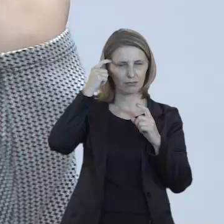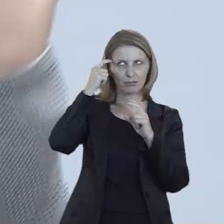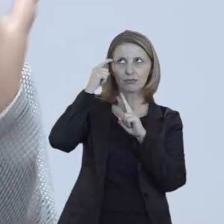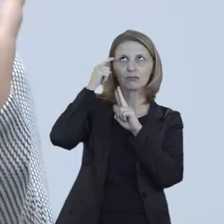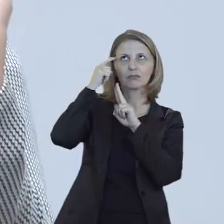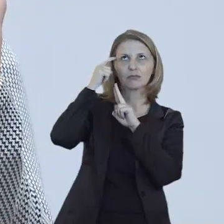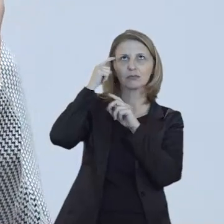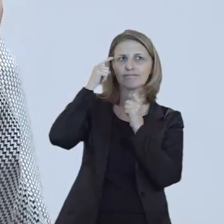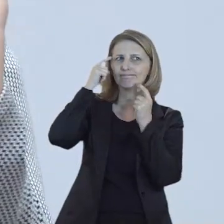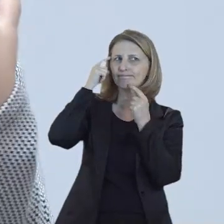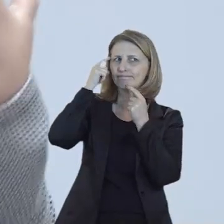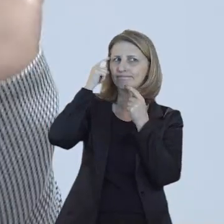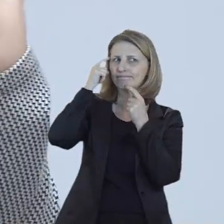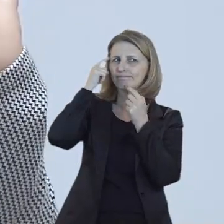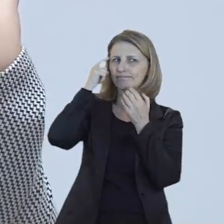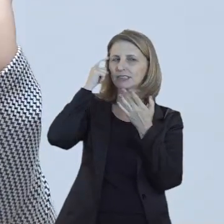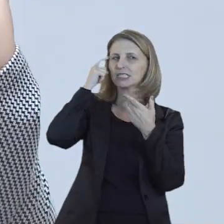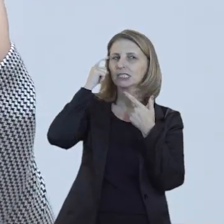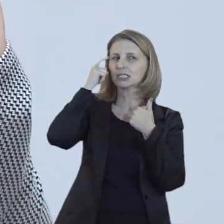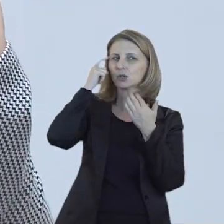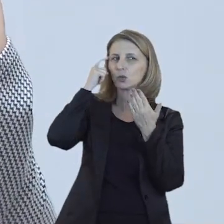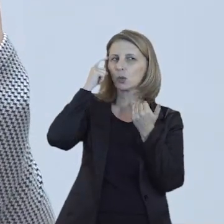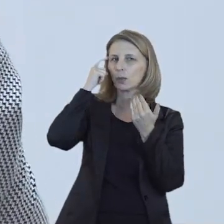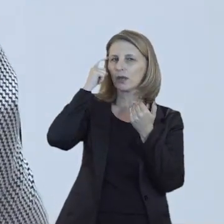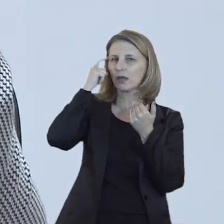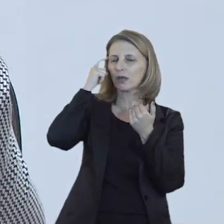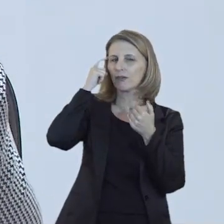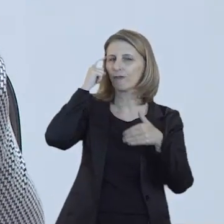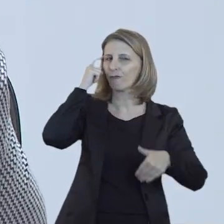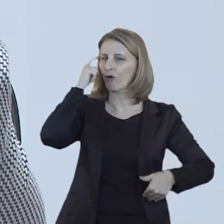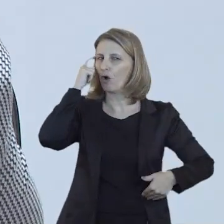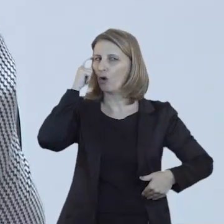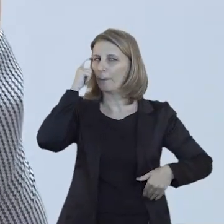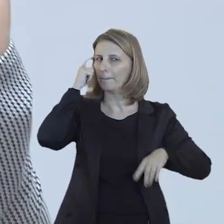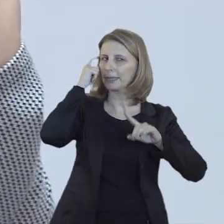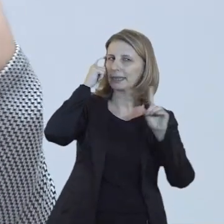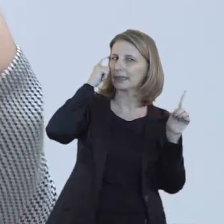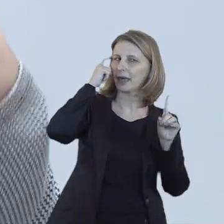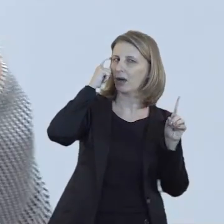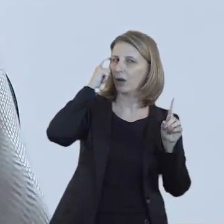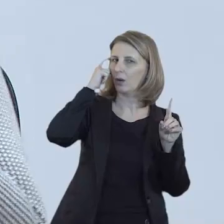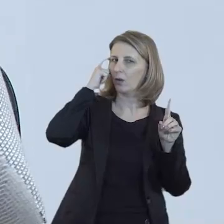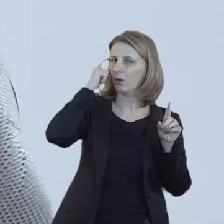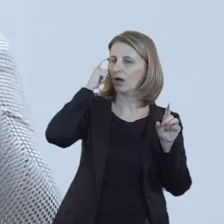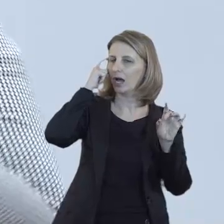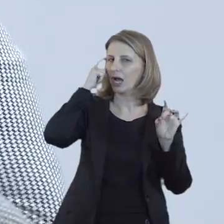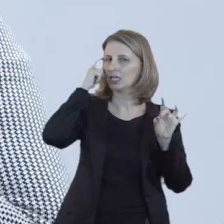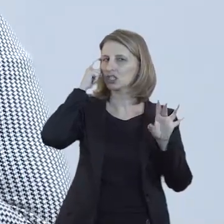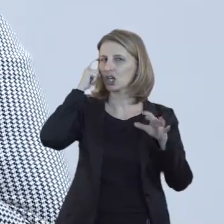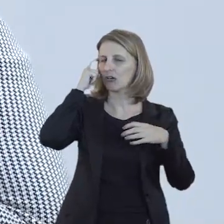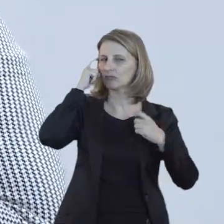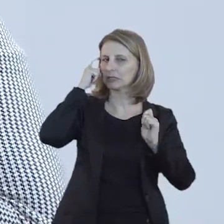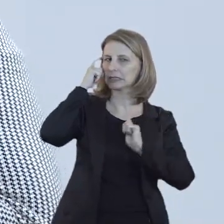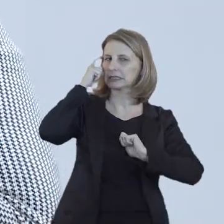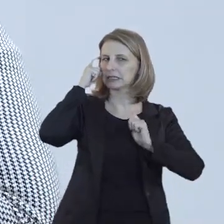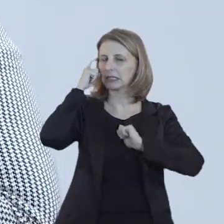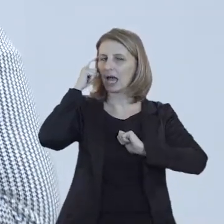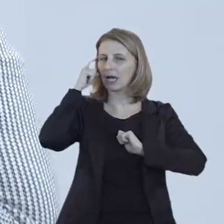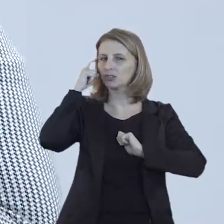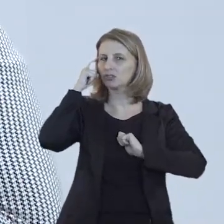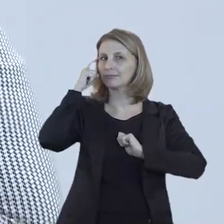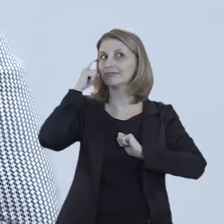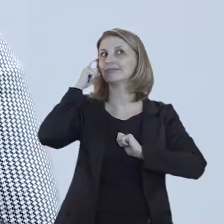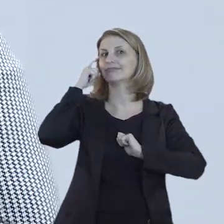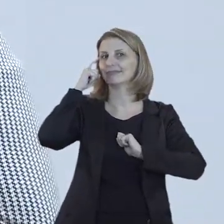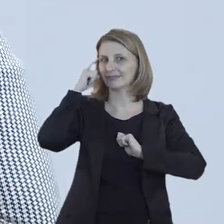ciclo e olhar para esse pensamento, né, que está vindo na minha cabeça, dizendo, eu estou com vontade de comer tal coisa, eu estou com fome, né? Será que eu não estou